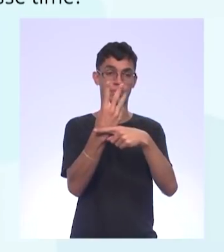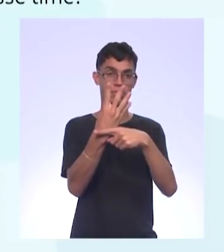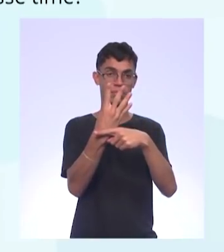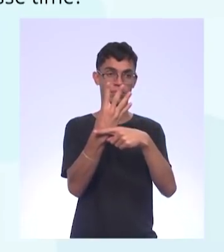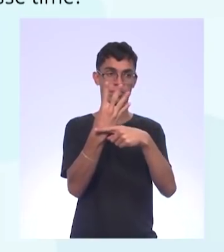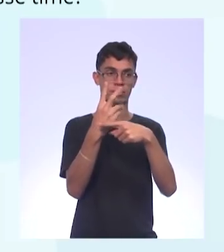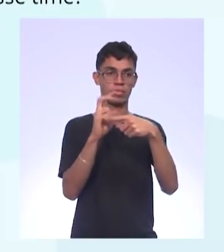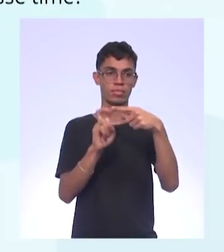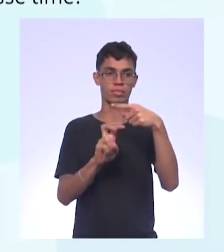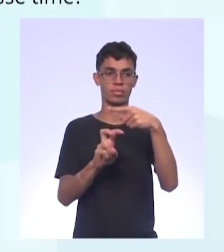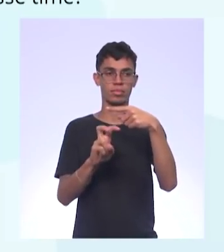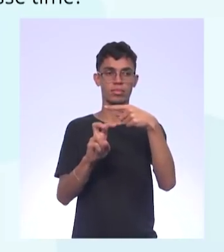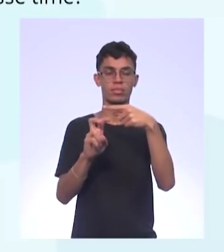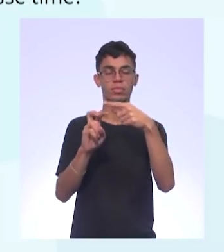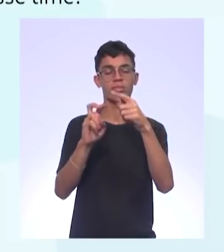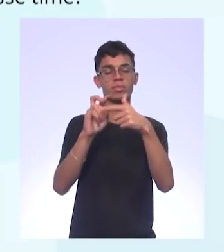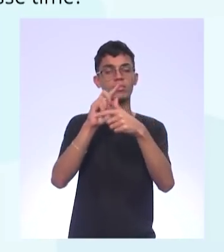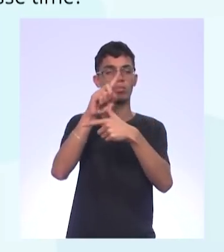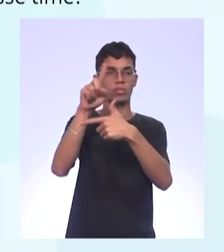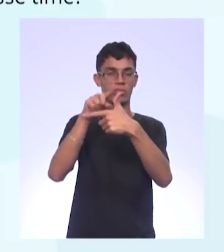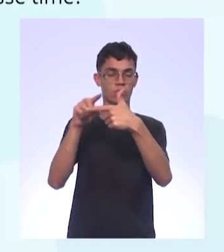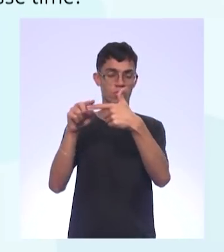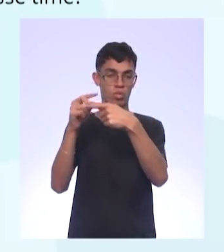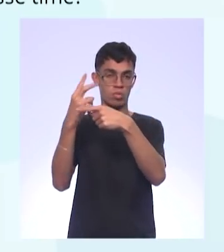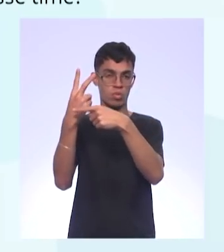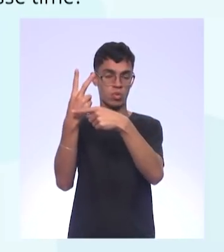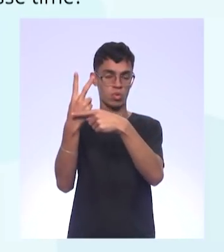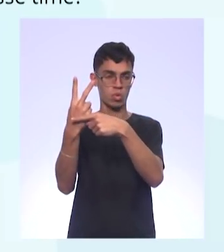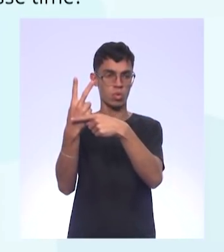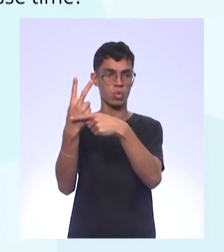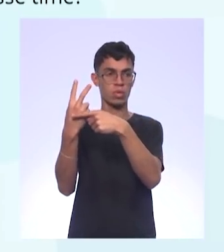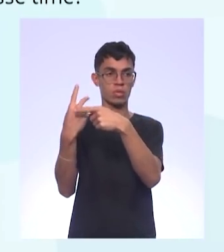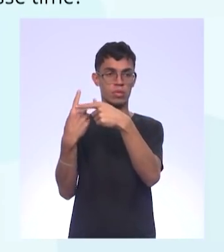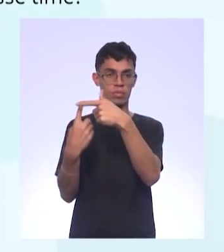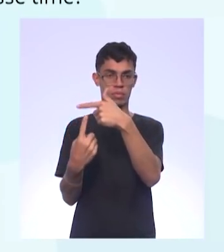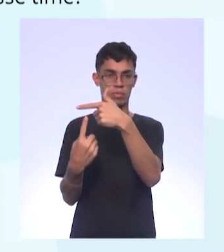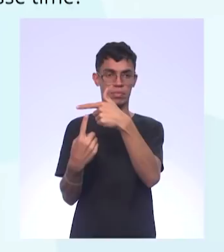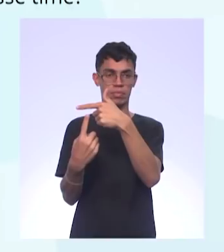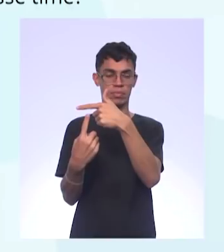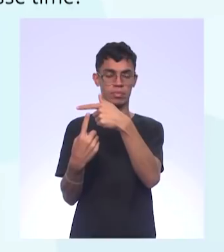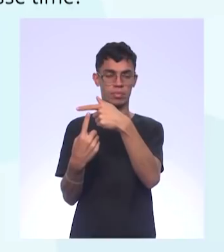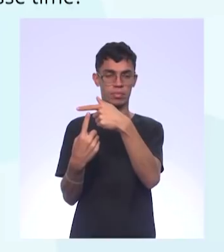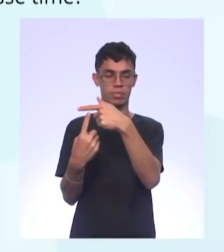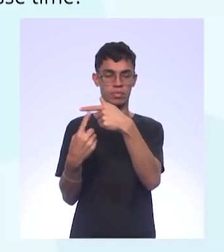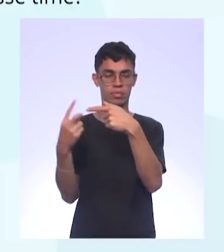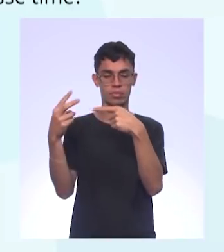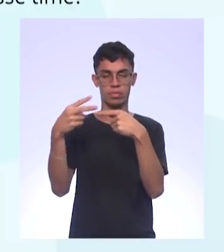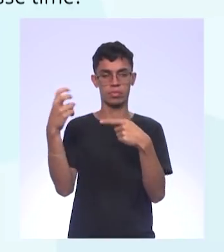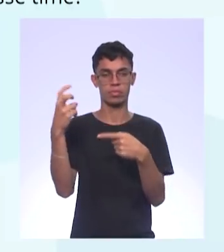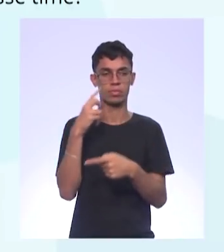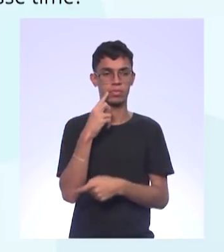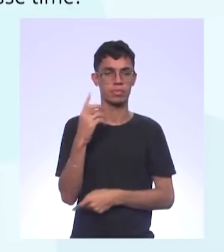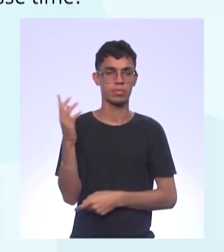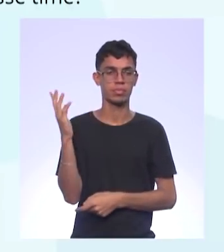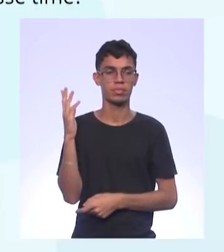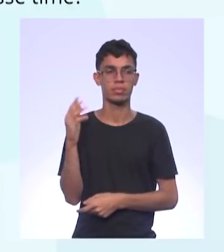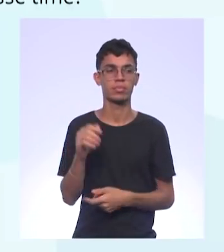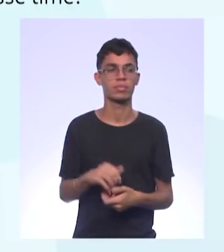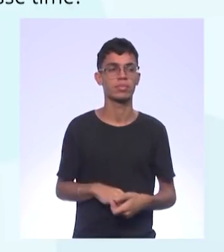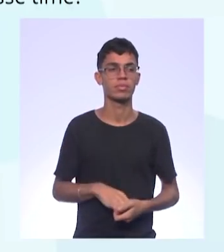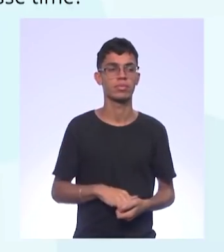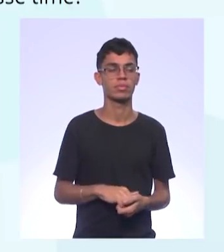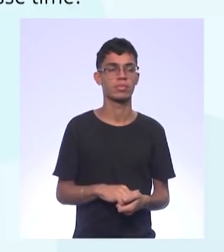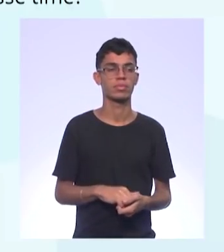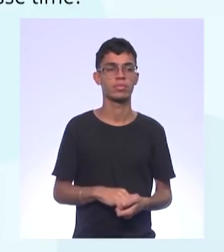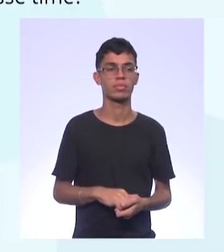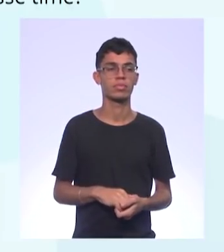11 né a gente não coloca mais existe ele é um elemento neutro aí né e é o que que eu faço inverto a divisão